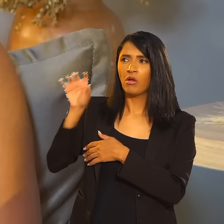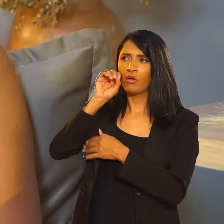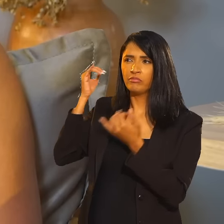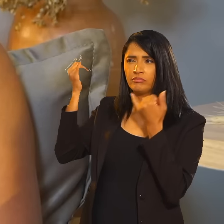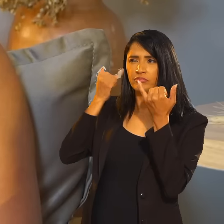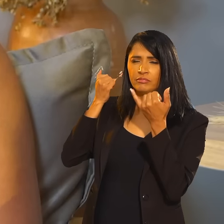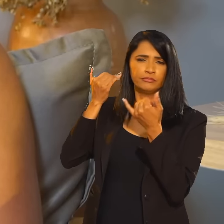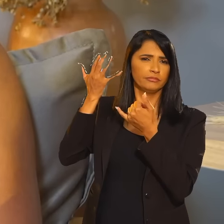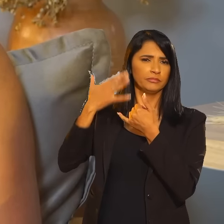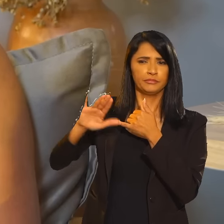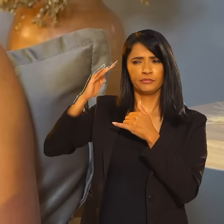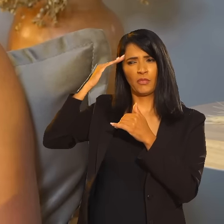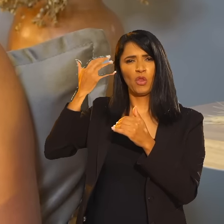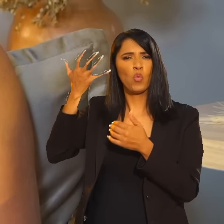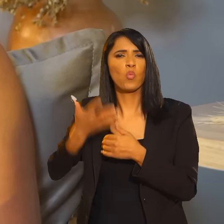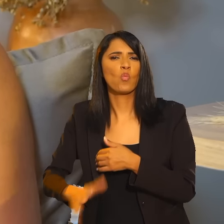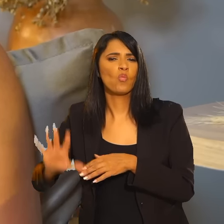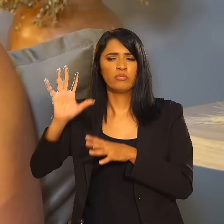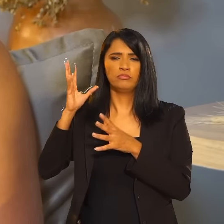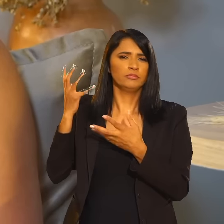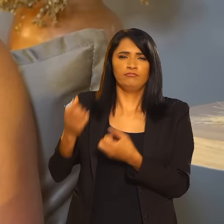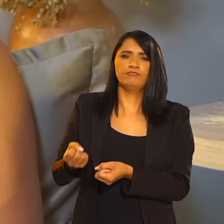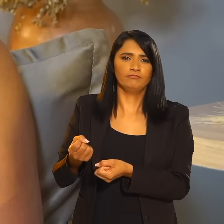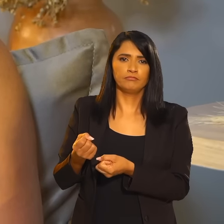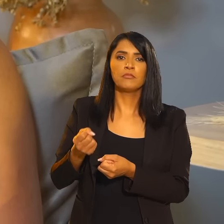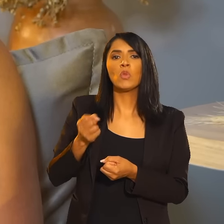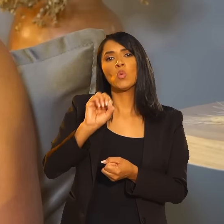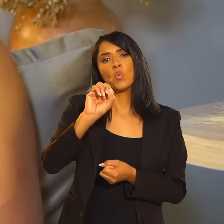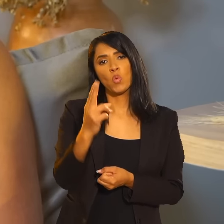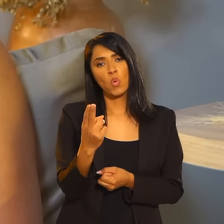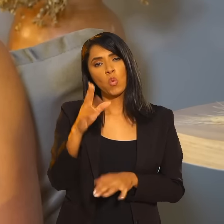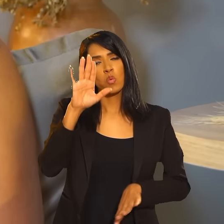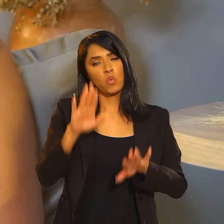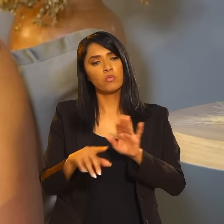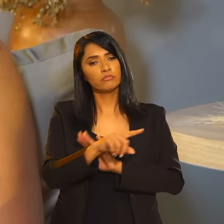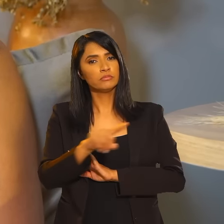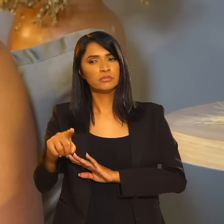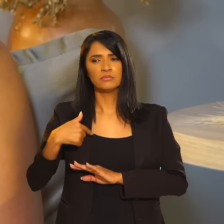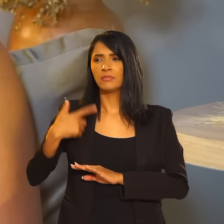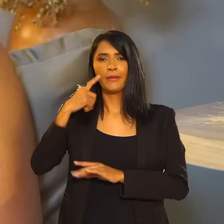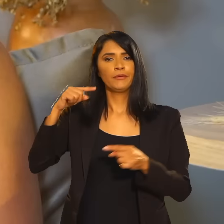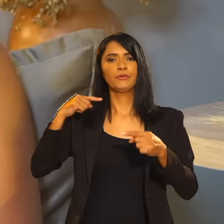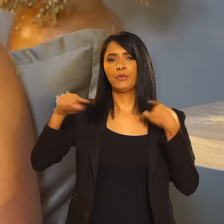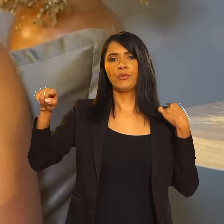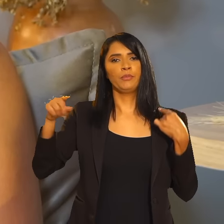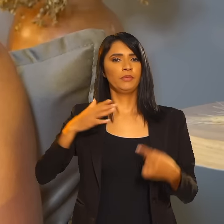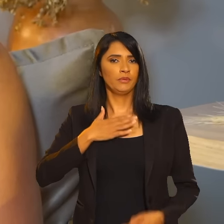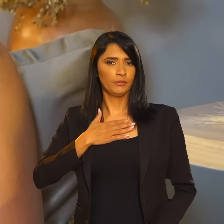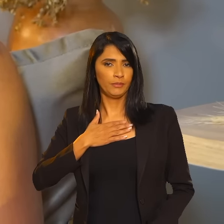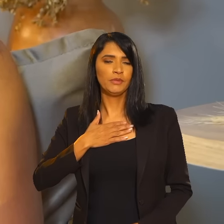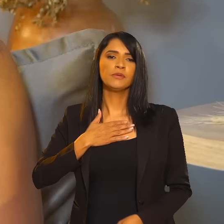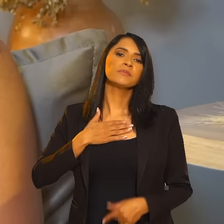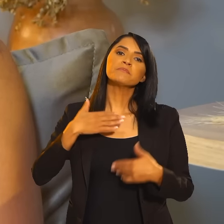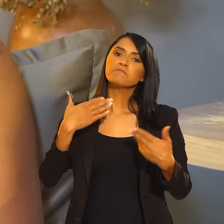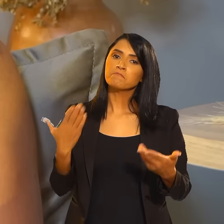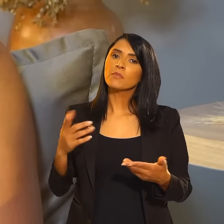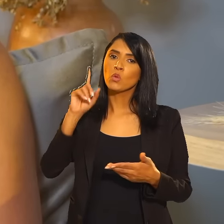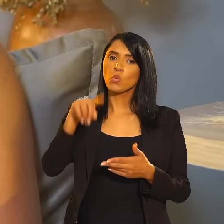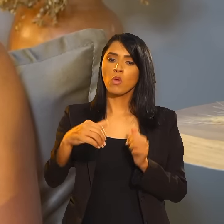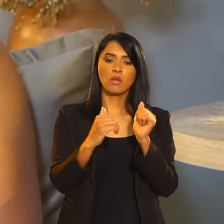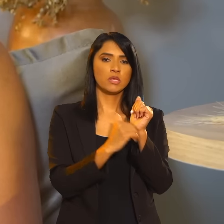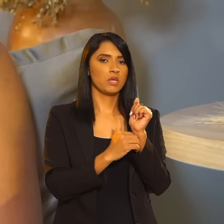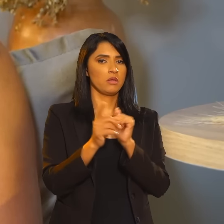não queriam entender o que era aquilo ali, ou às vezes, para muitos, isso aqui não se aplica para mim. Então,